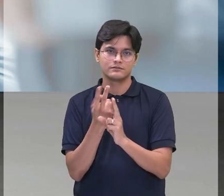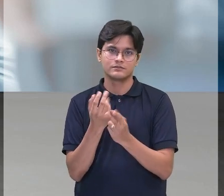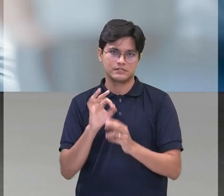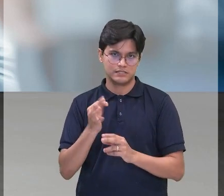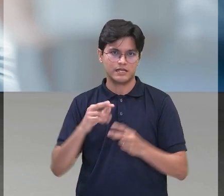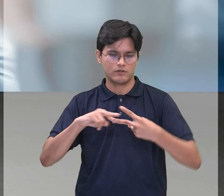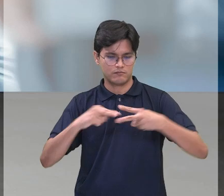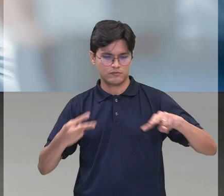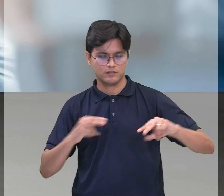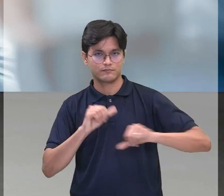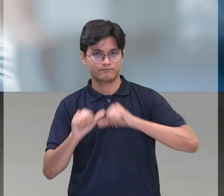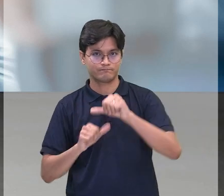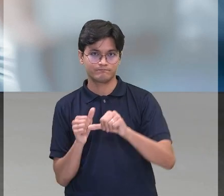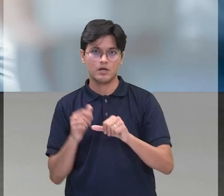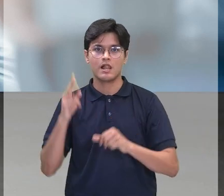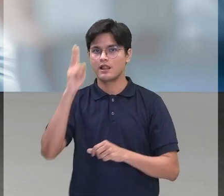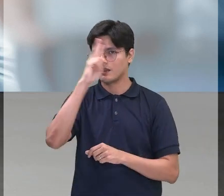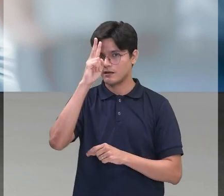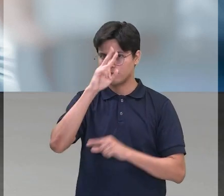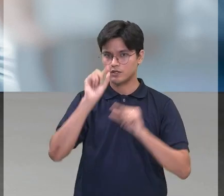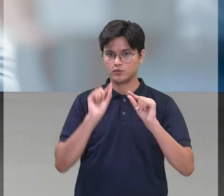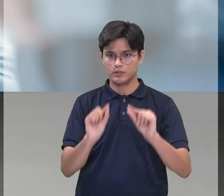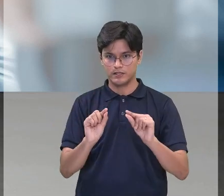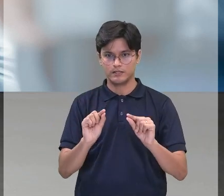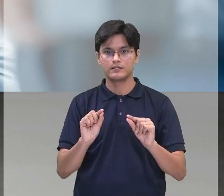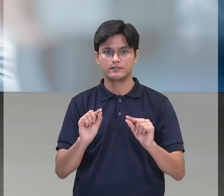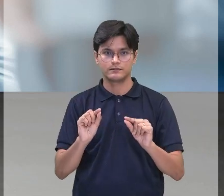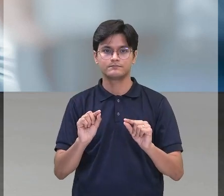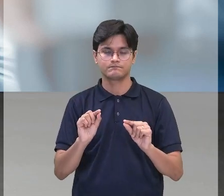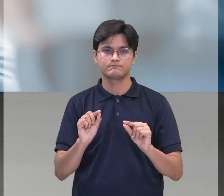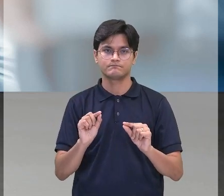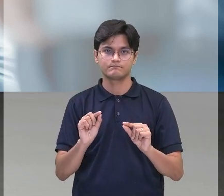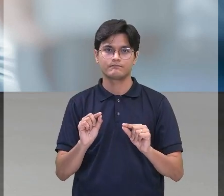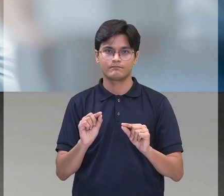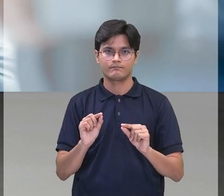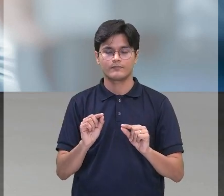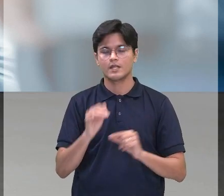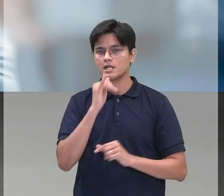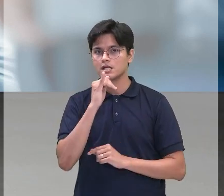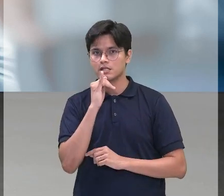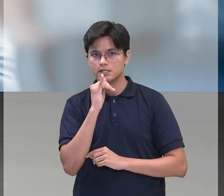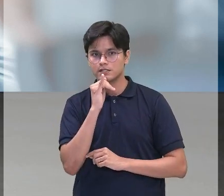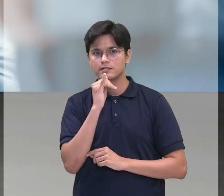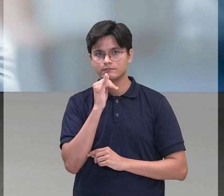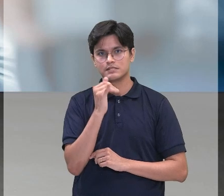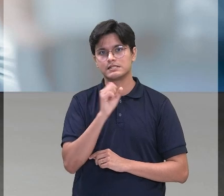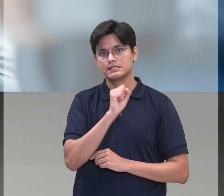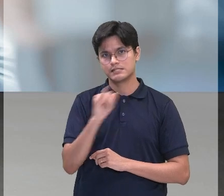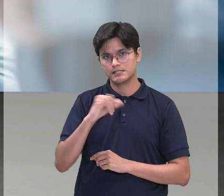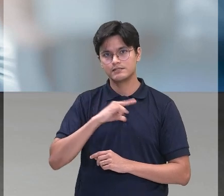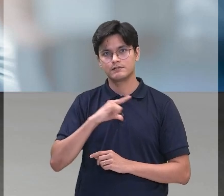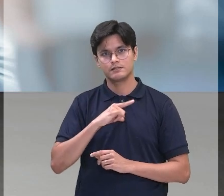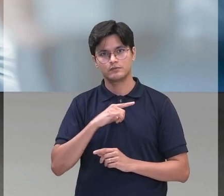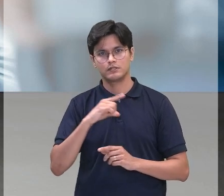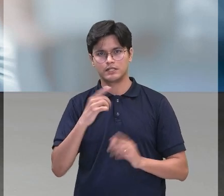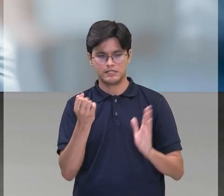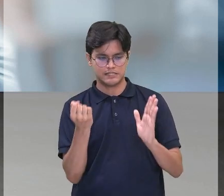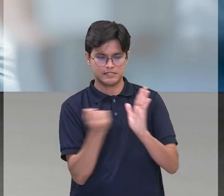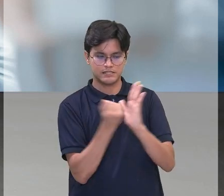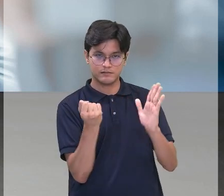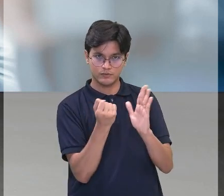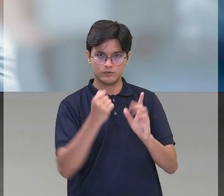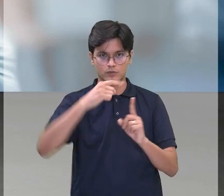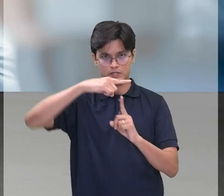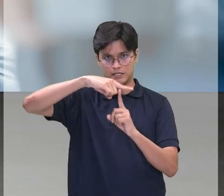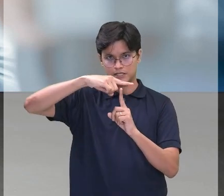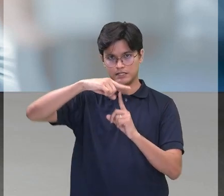modificados, tá? Lembrando que eles são quando a gente observa, né, aquele Tzinho ali nesse produto, significa dizer que